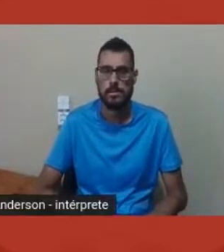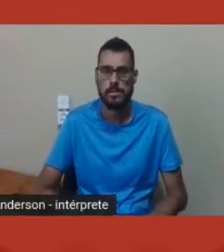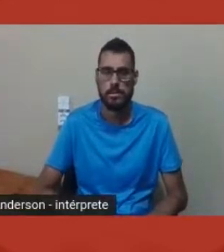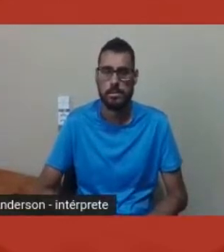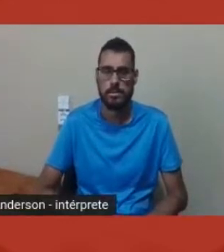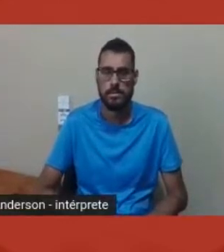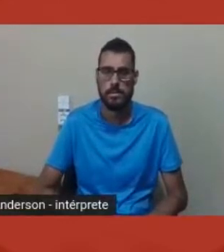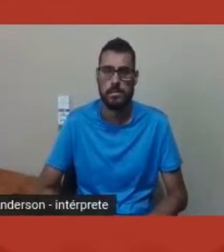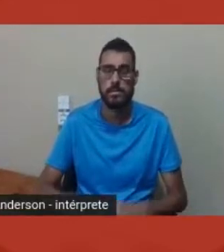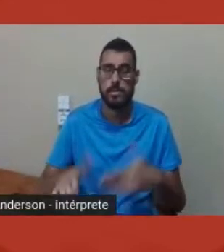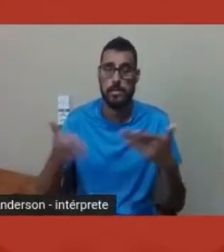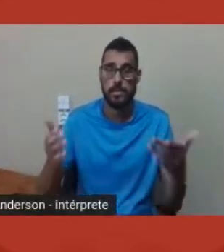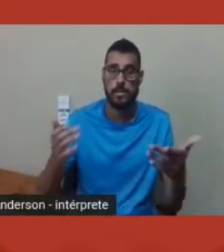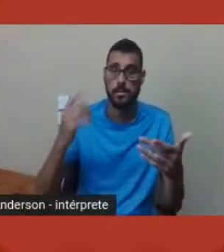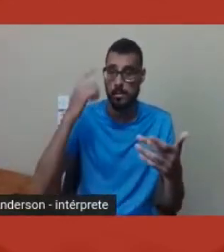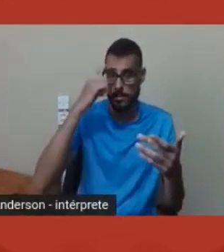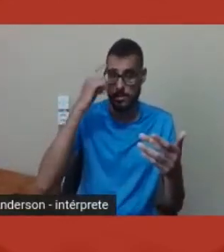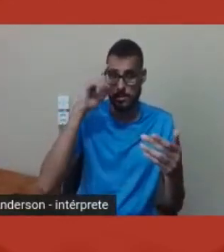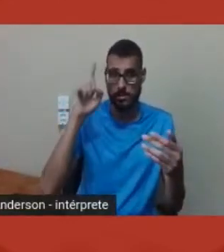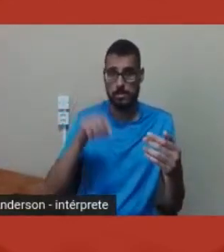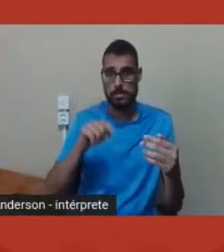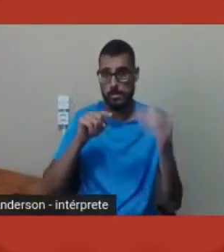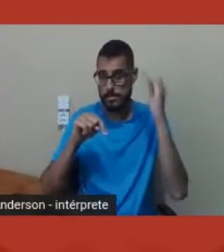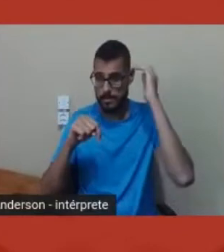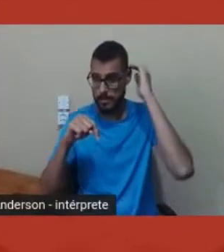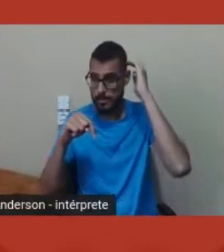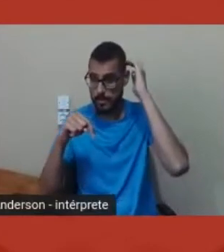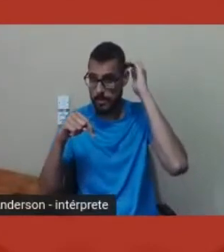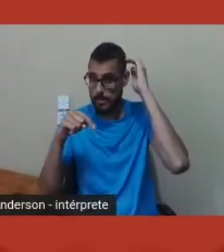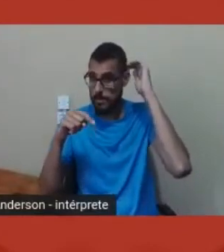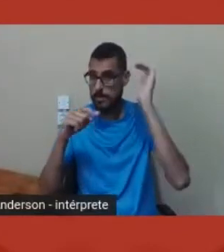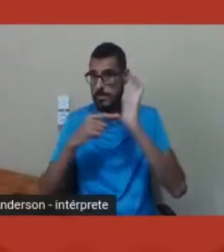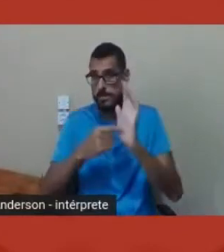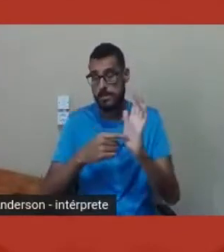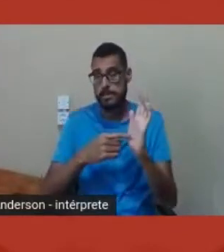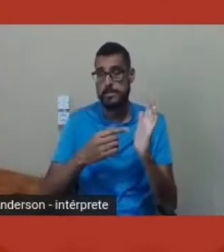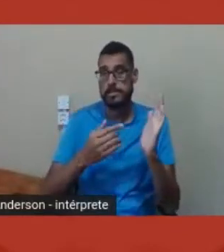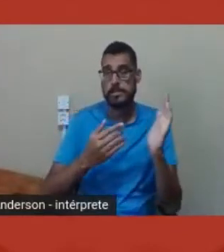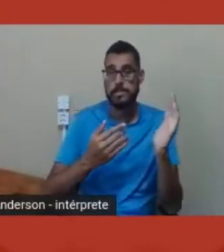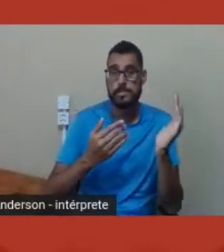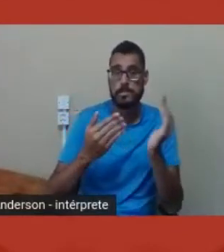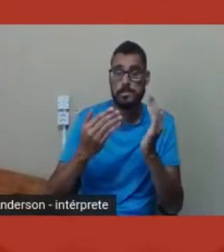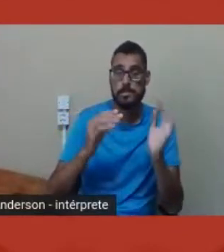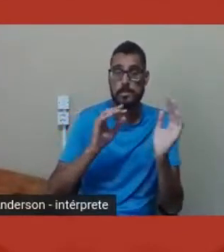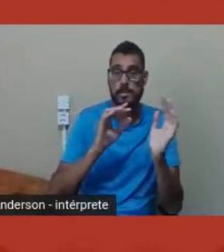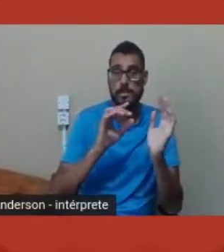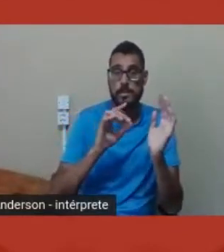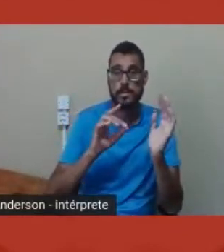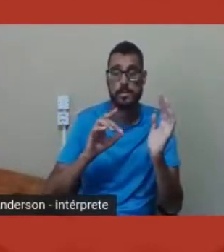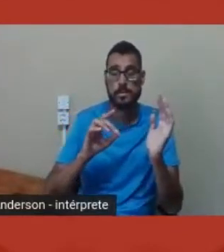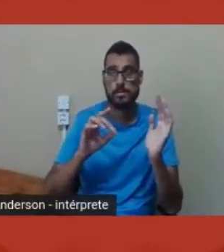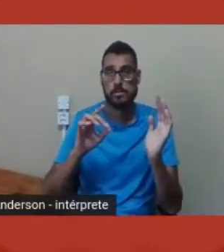né, aqui. Então, acho que isso já pode tirar a hipótese, as perguntas, né.